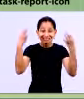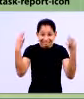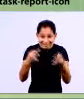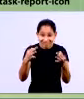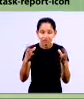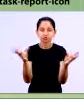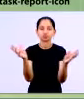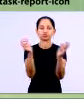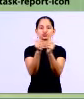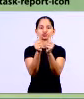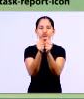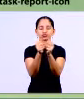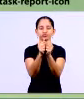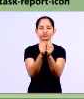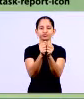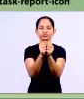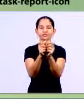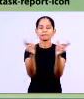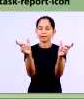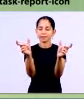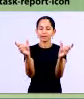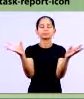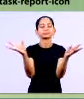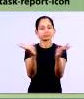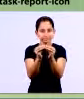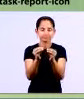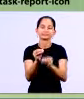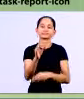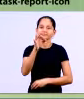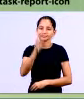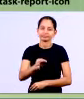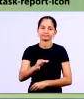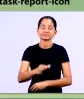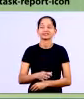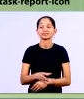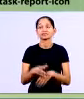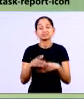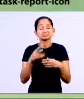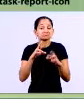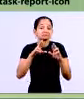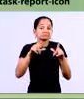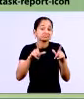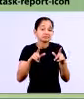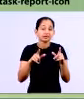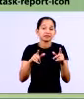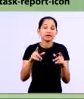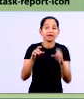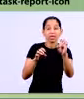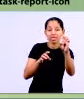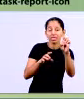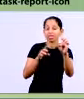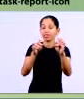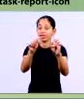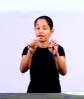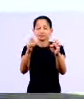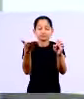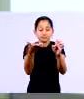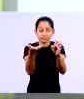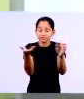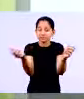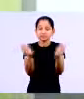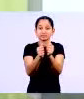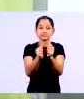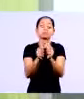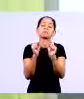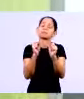Os opostos, Os né? opostos aqui são diferentes, então deveria ser unido. Mas vocês vão encontrar das